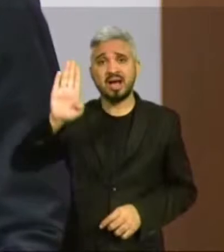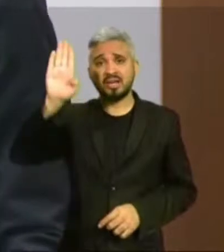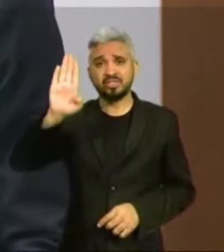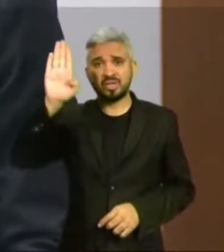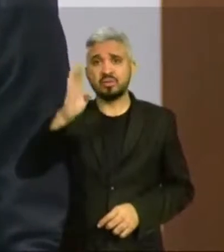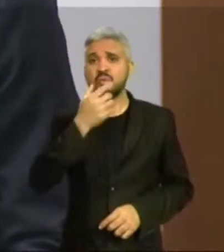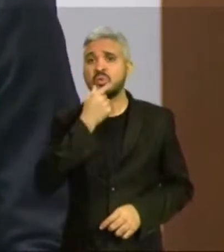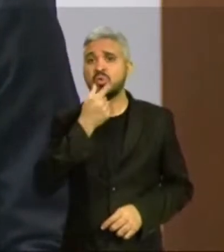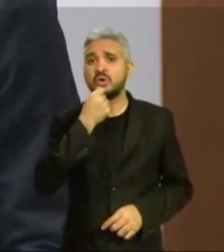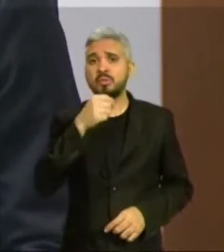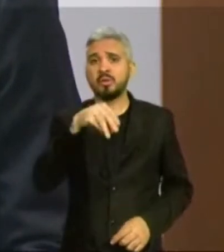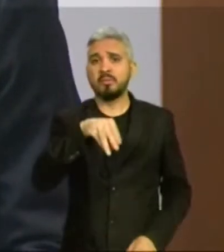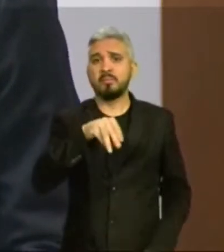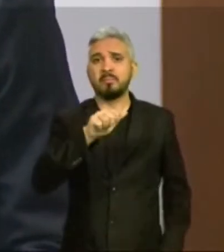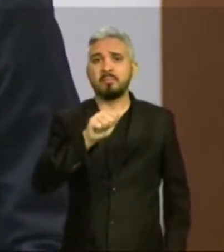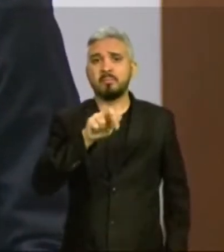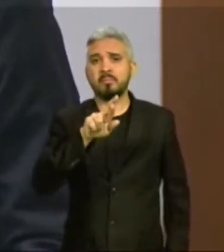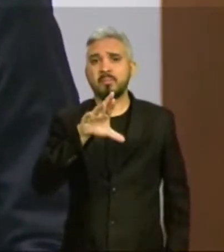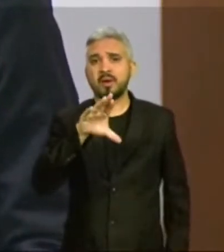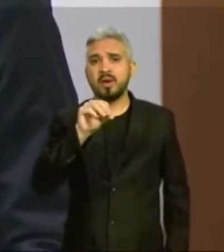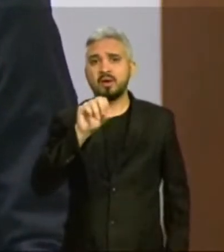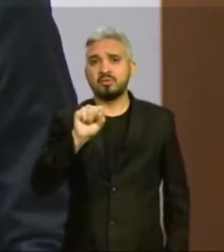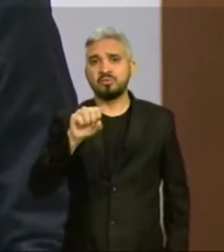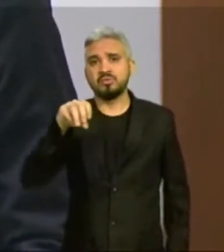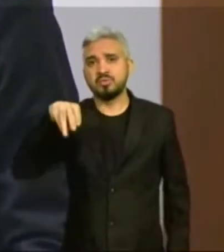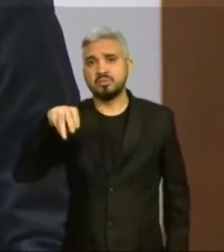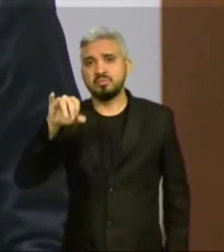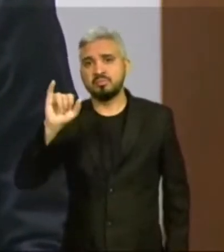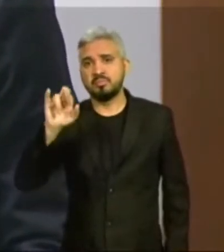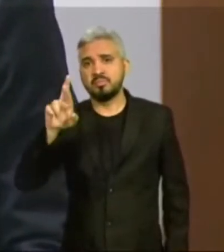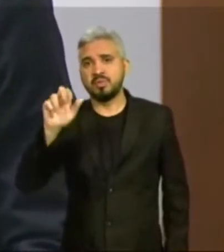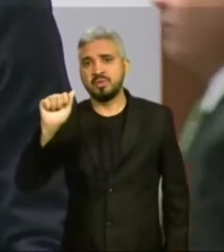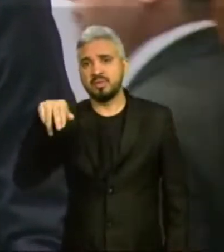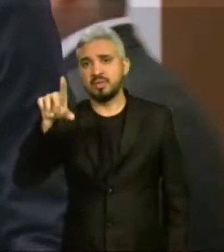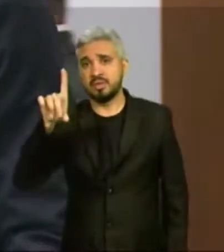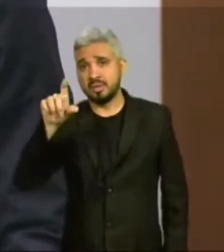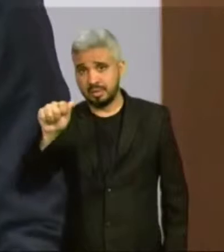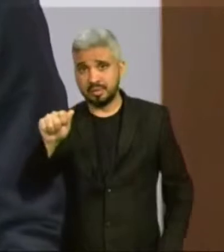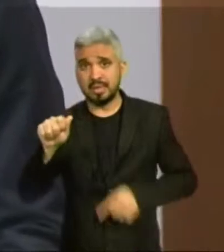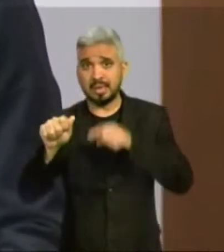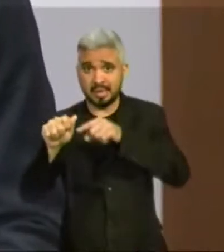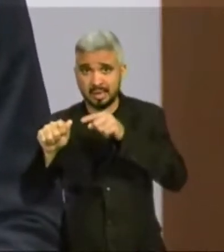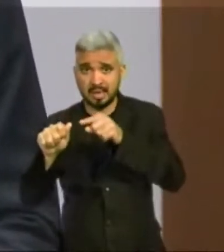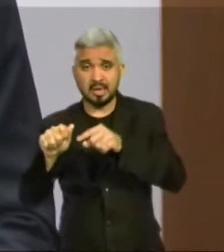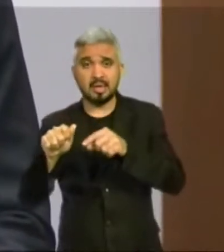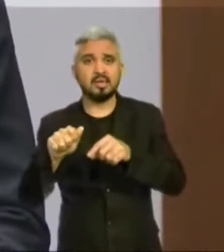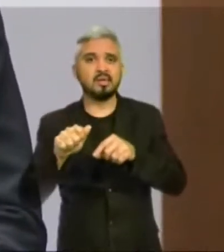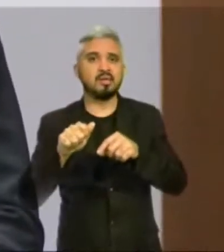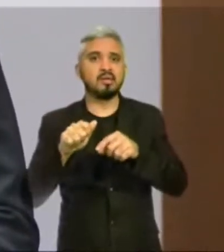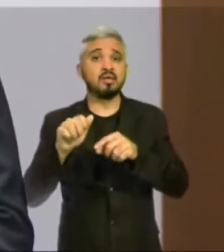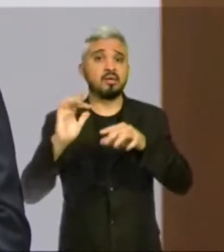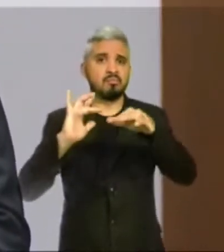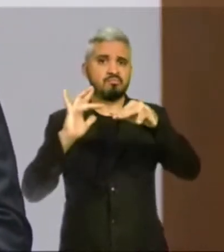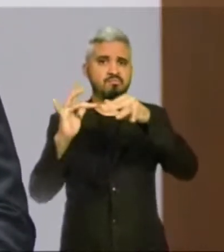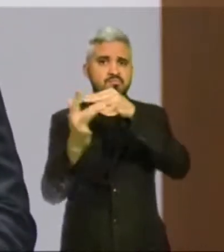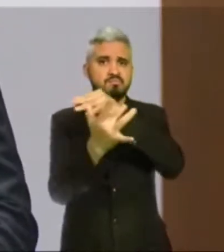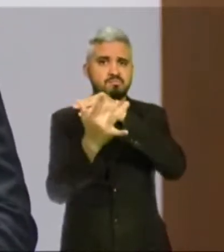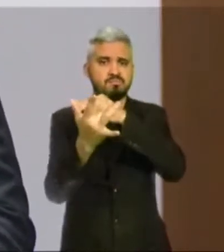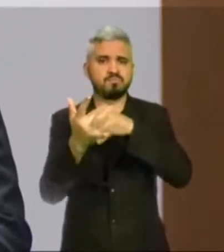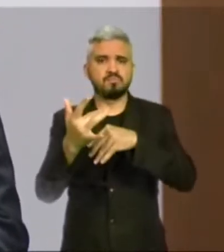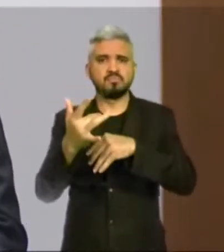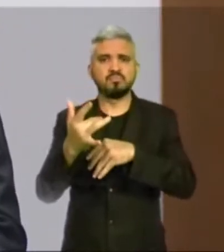Miranda, utilizou de redes sociais e de filmagens para agredir, para